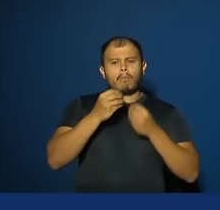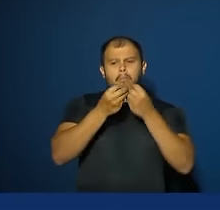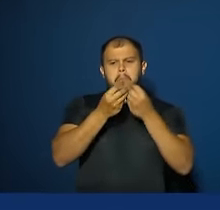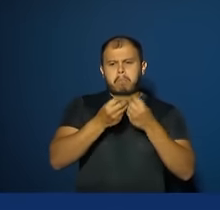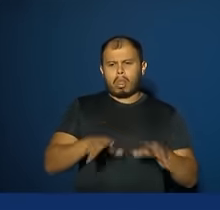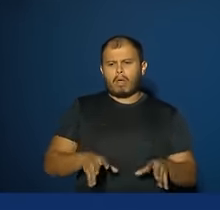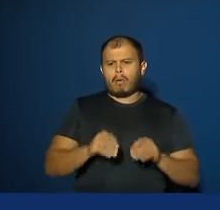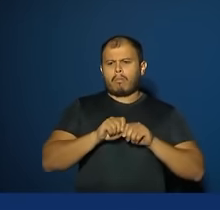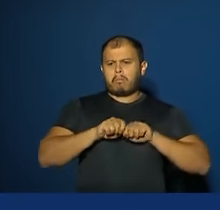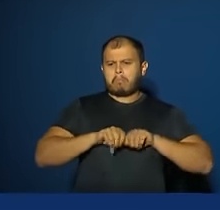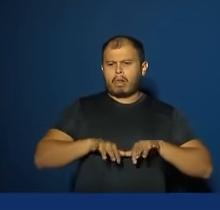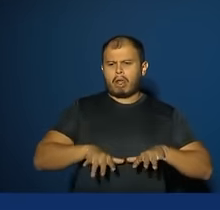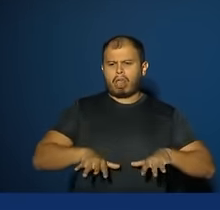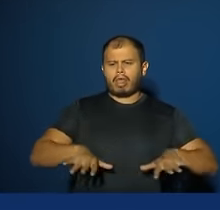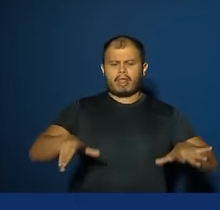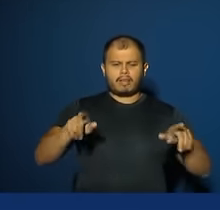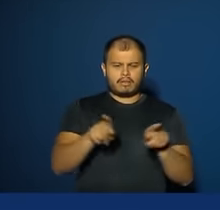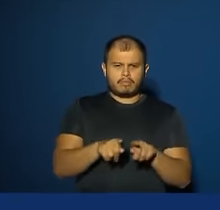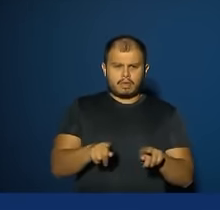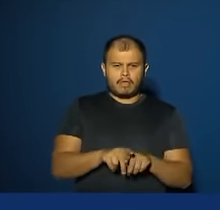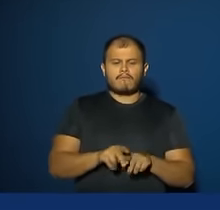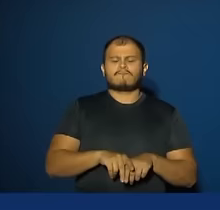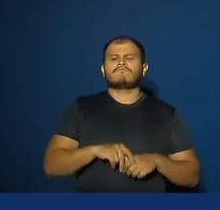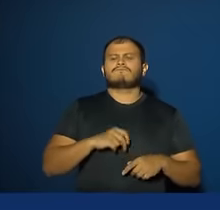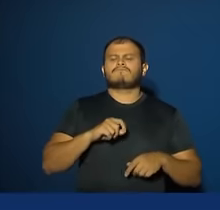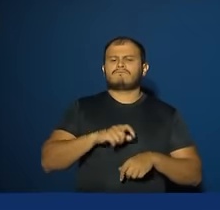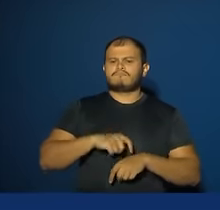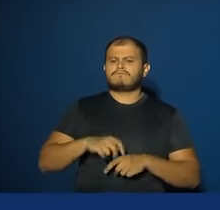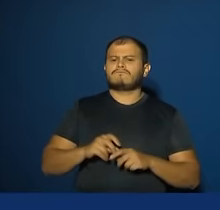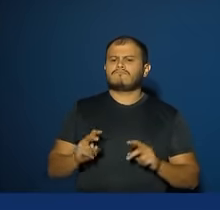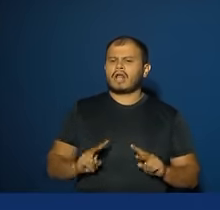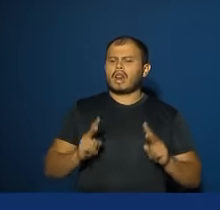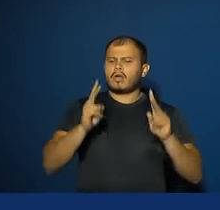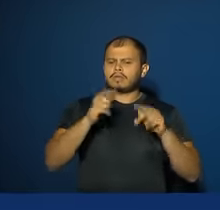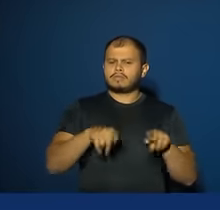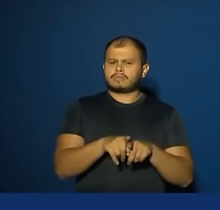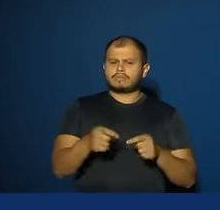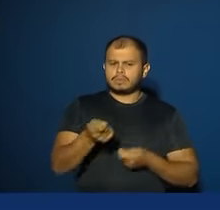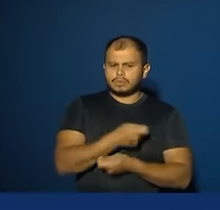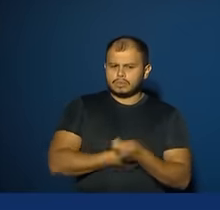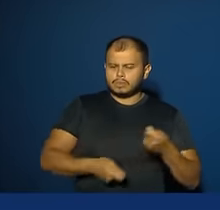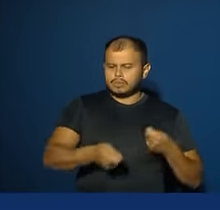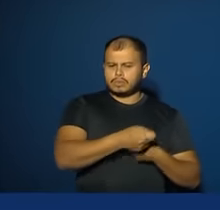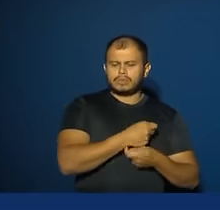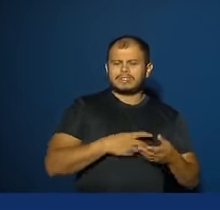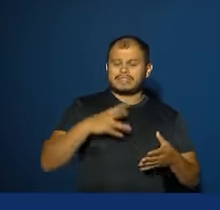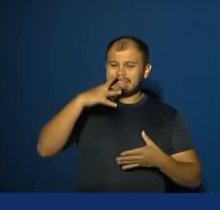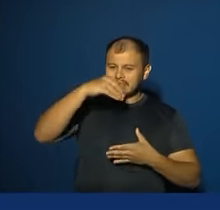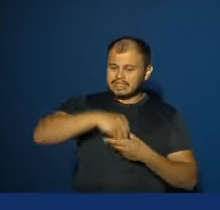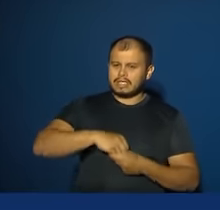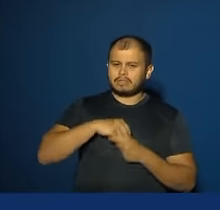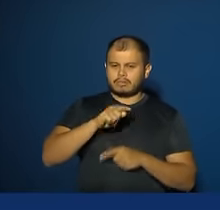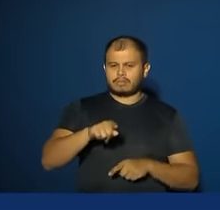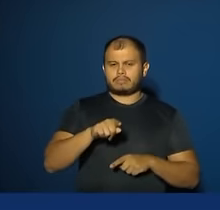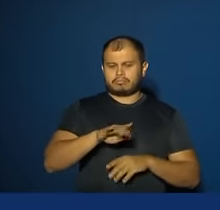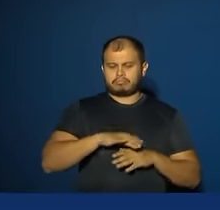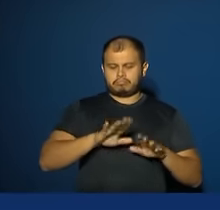né? De valor, de redução de recursos administrados dentro desse